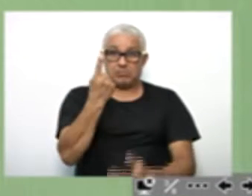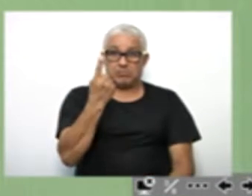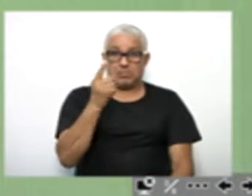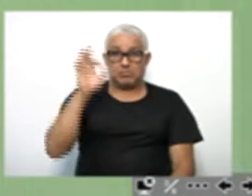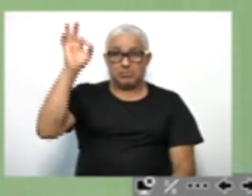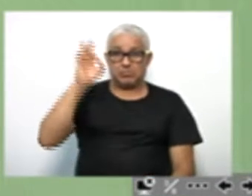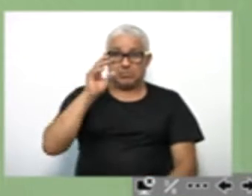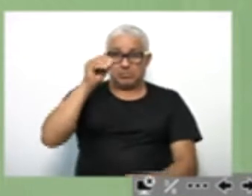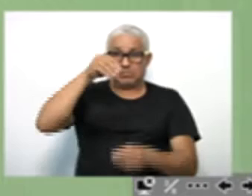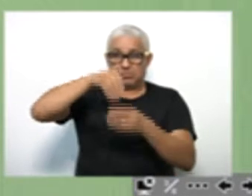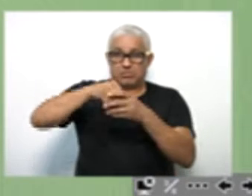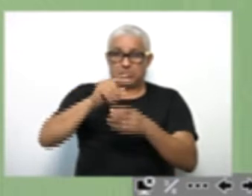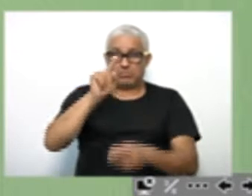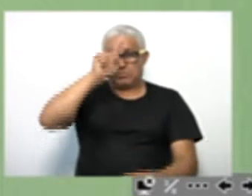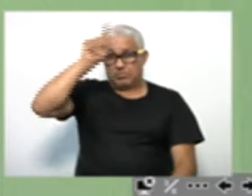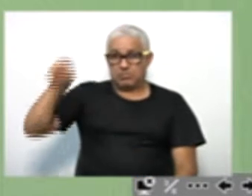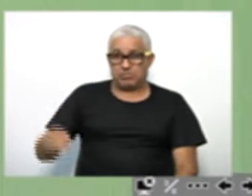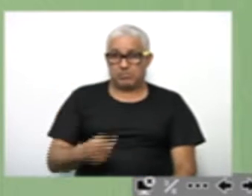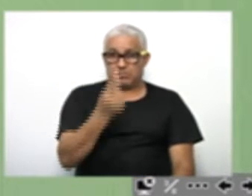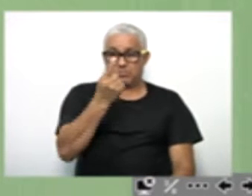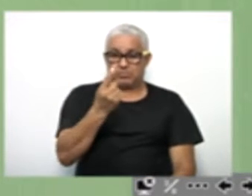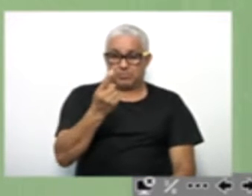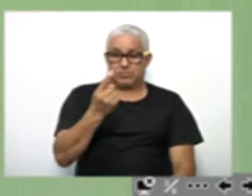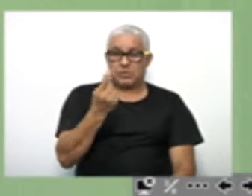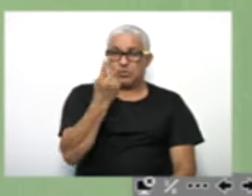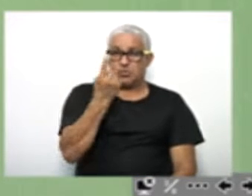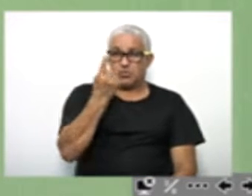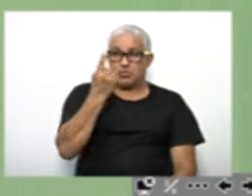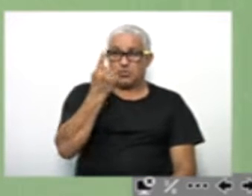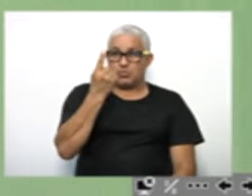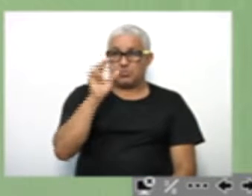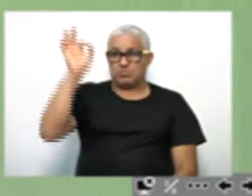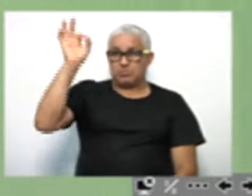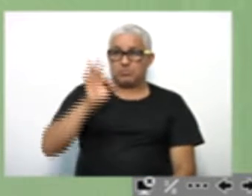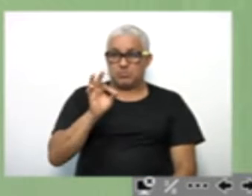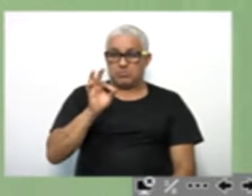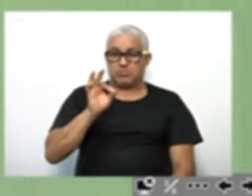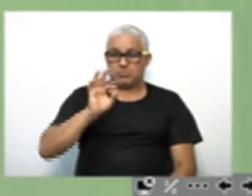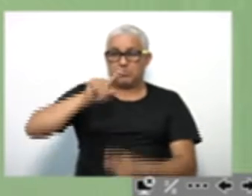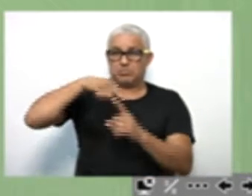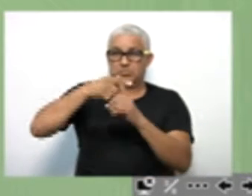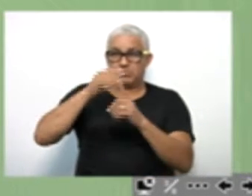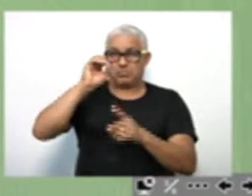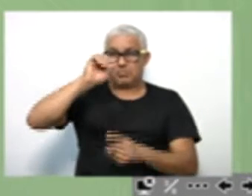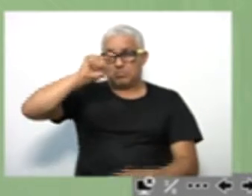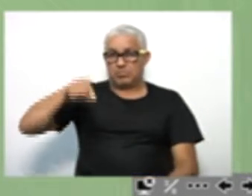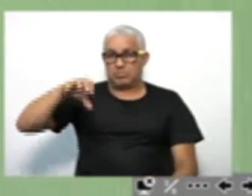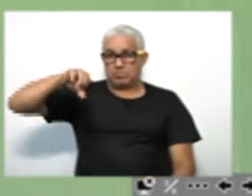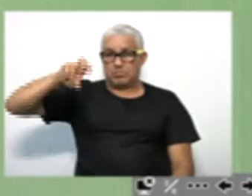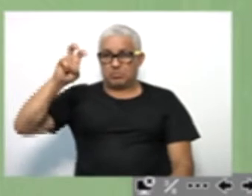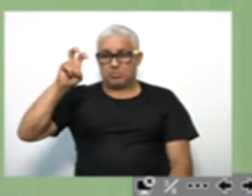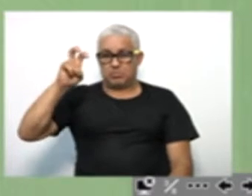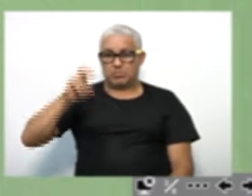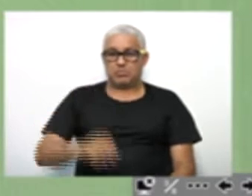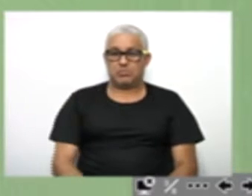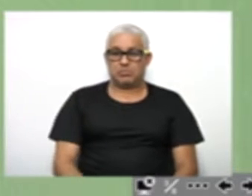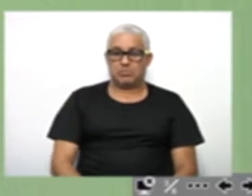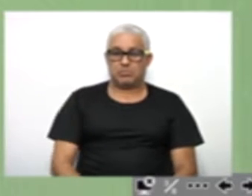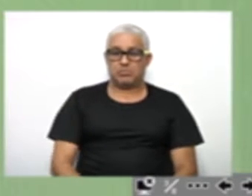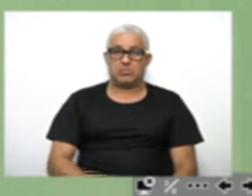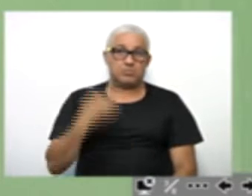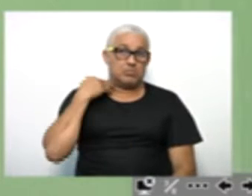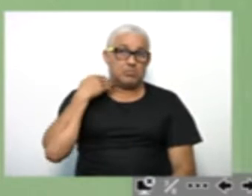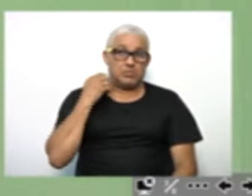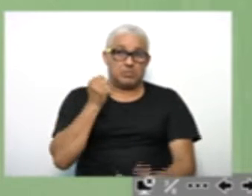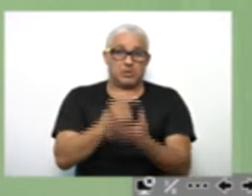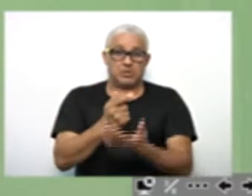cima desse 1 milhão, então vai ser 1% em cima de 0,95. O banco vai pagar 100%, então vai